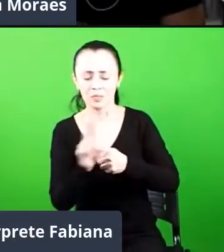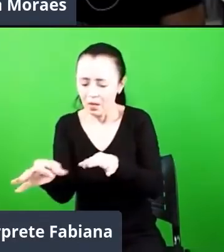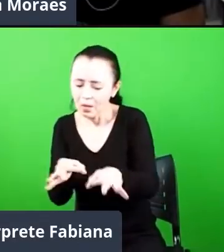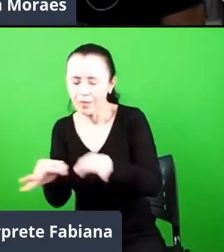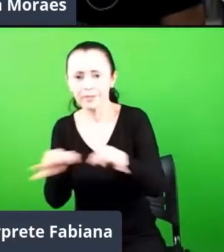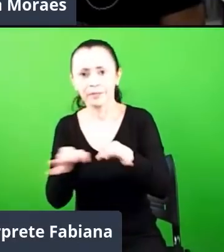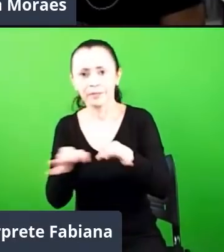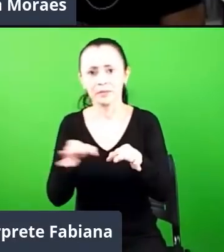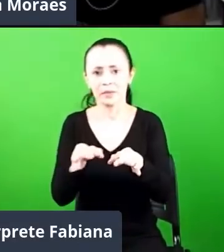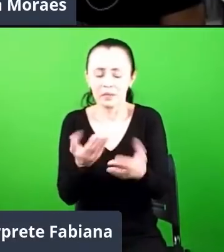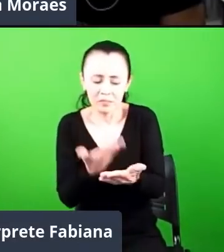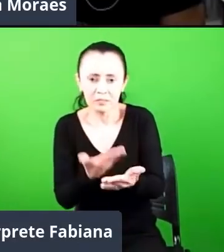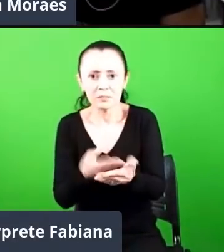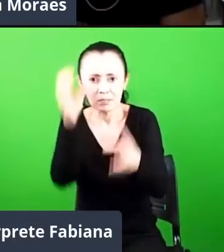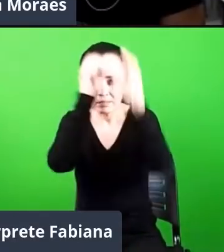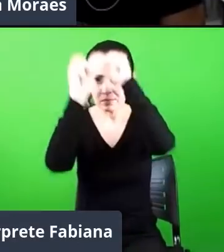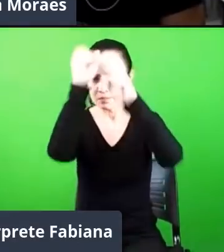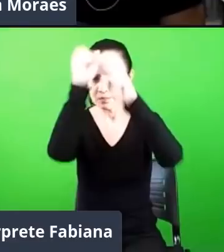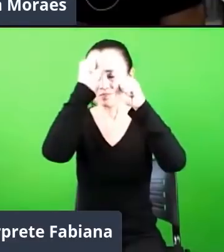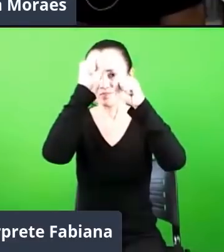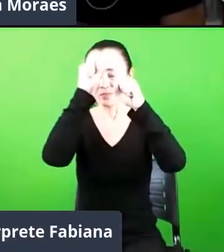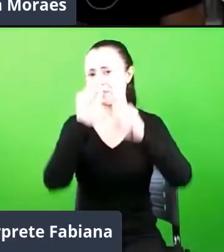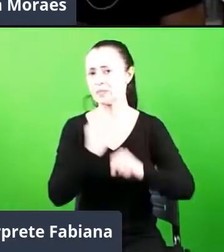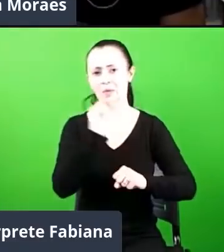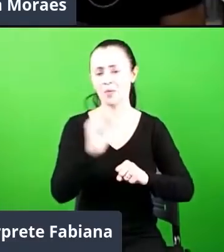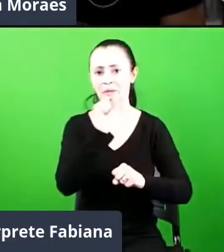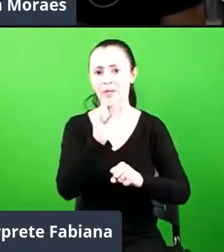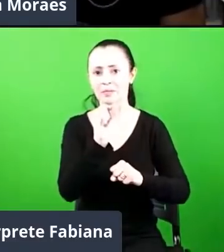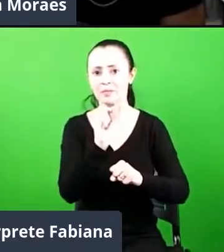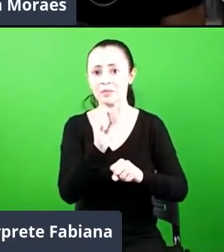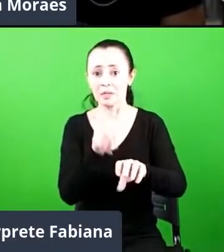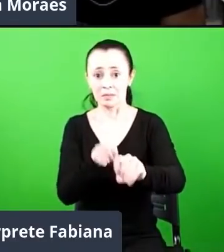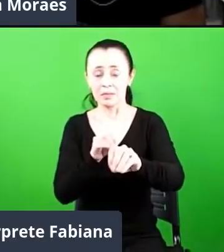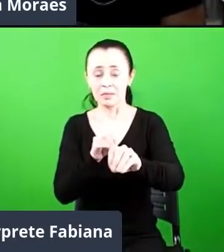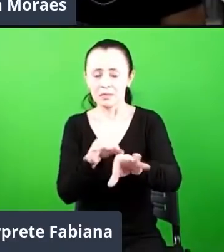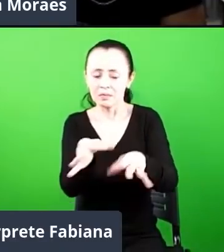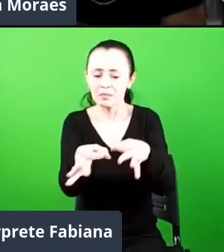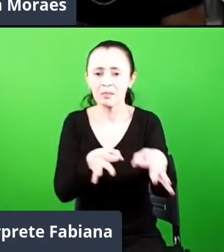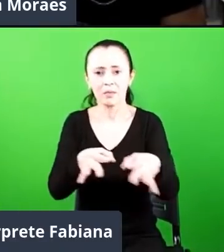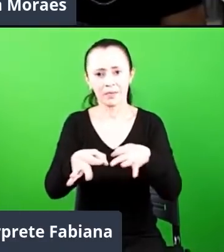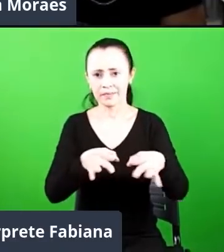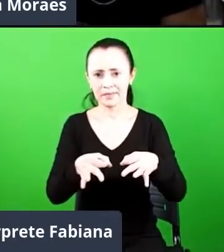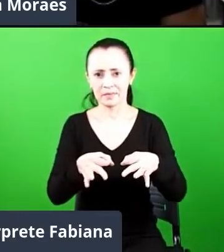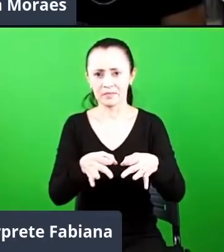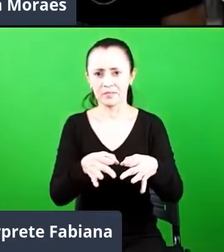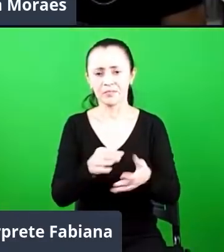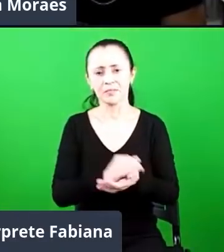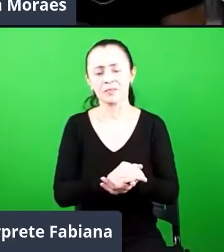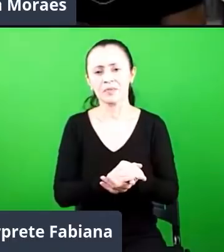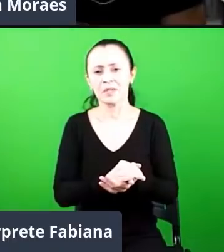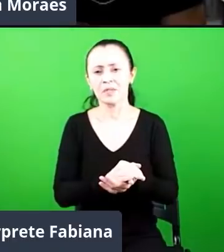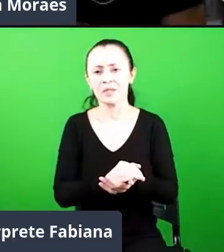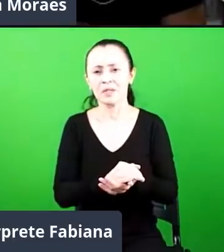aprender. Isso nos remete a um ensino programado. O ensino programado, ele tem uma sua origem lá na teoria